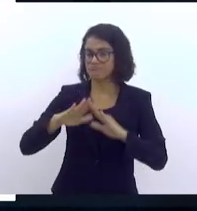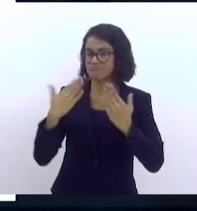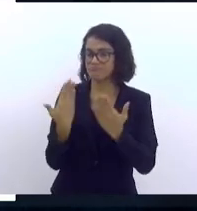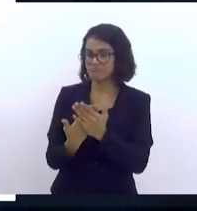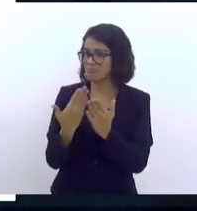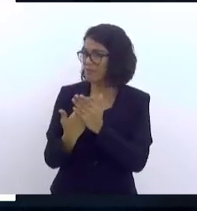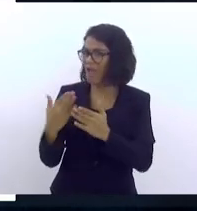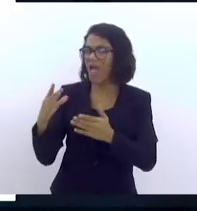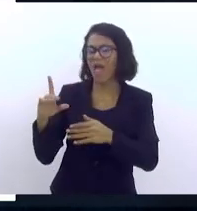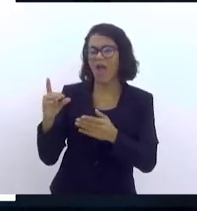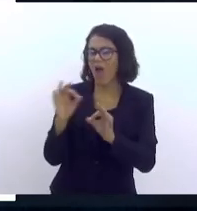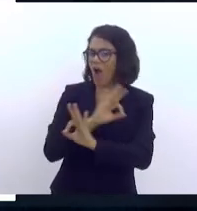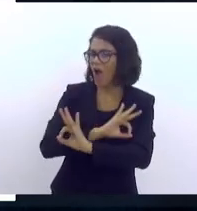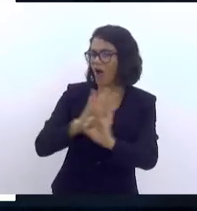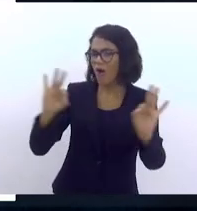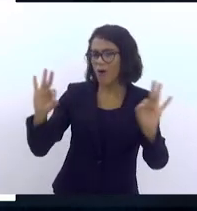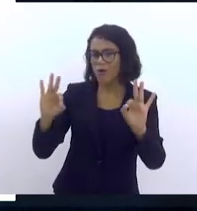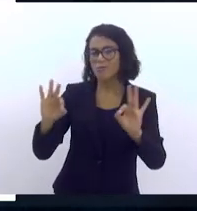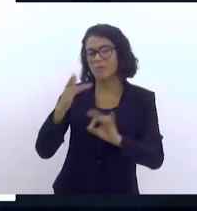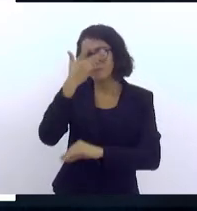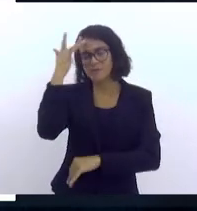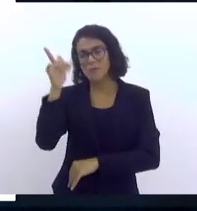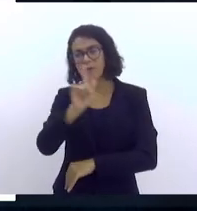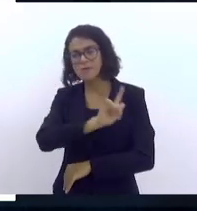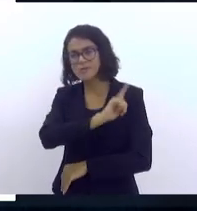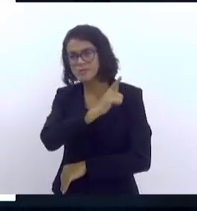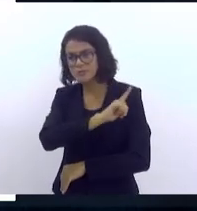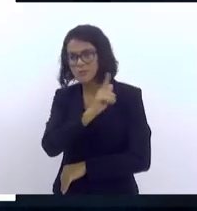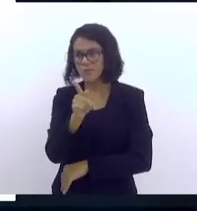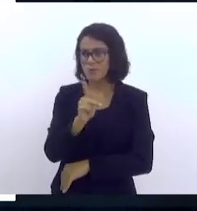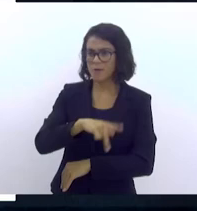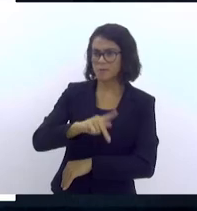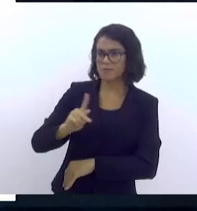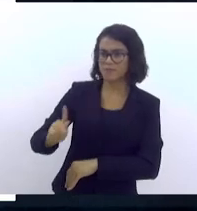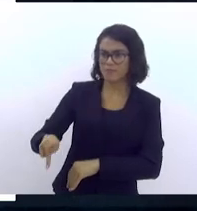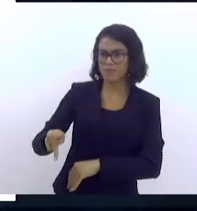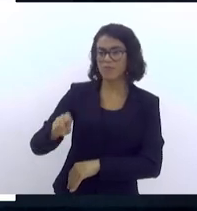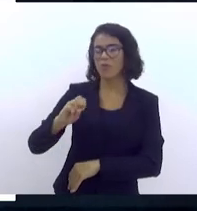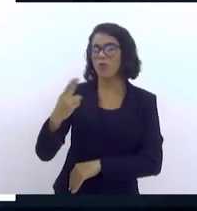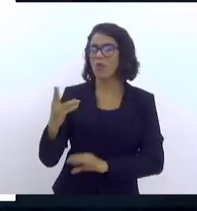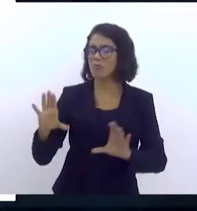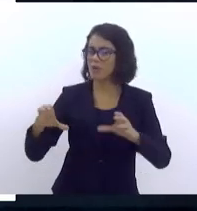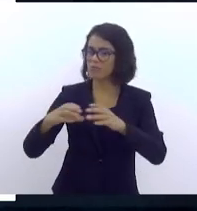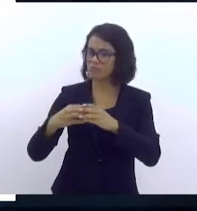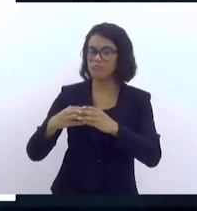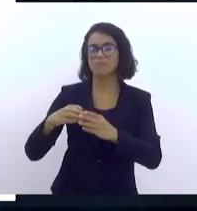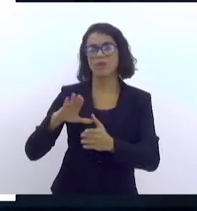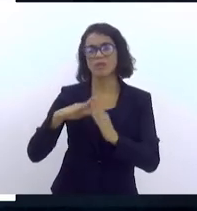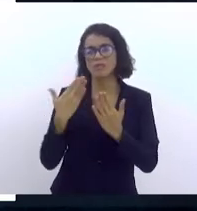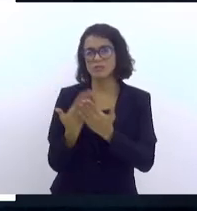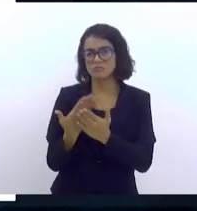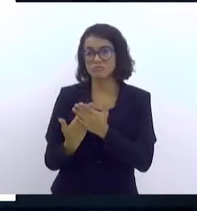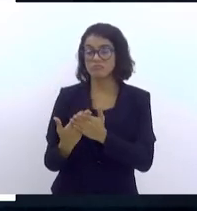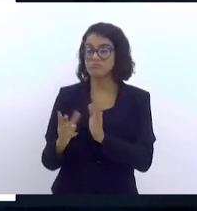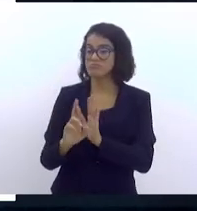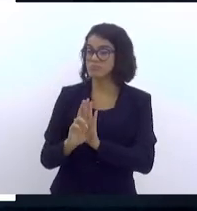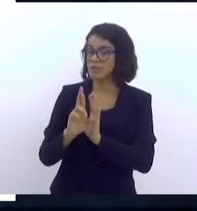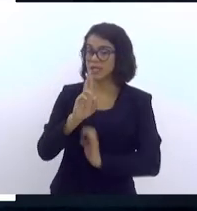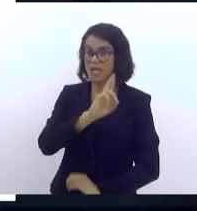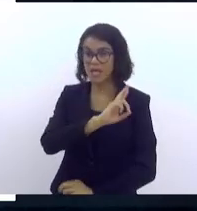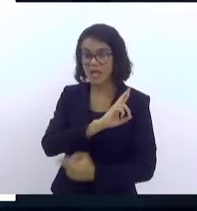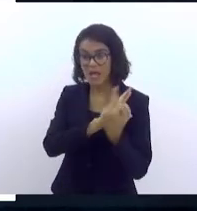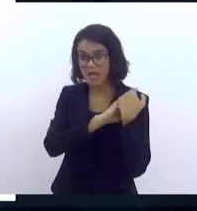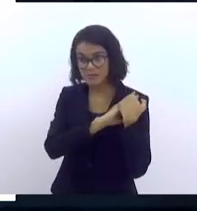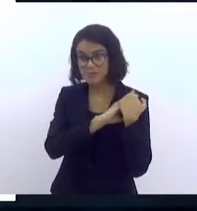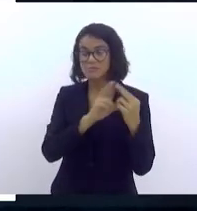didática então para quem é gestor Professor ou para comunidade escolar responsáveis Ela é bem simples